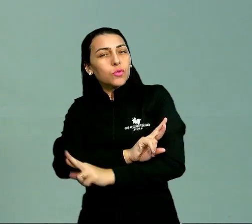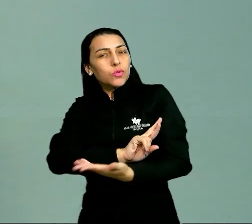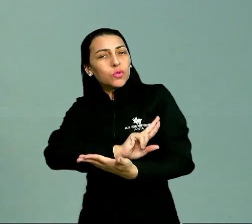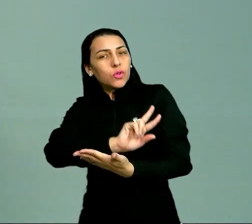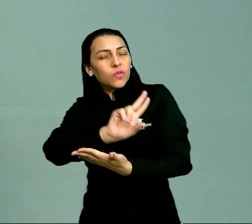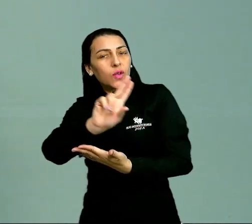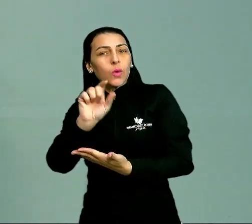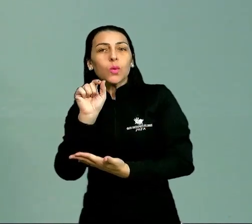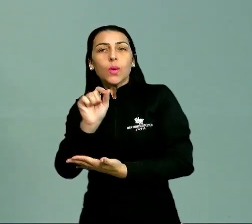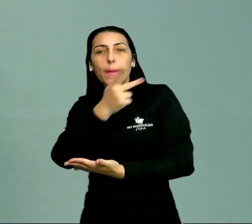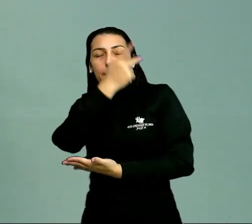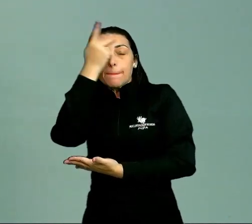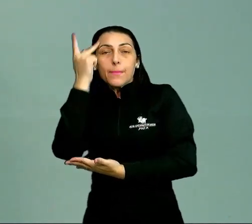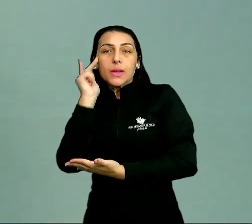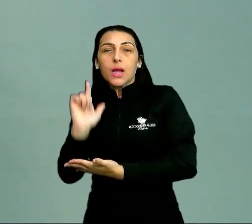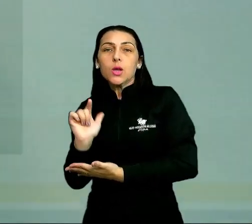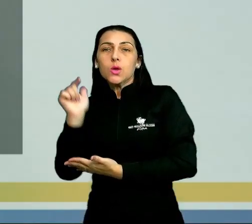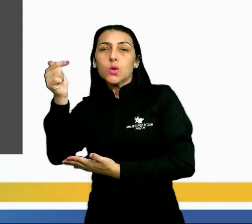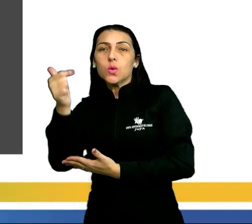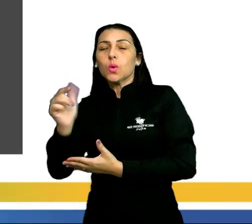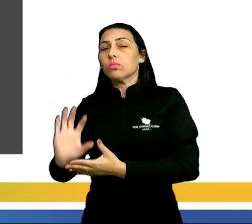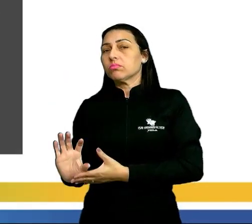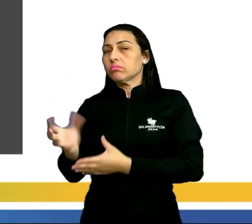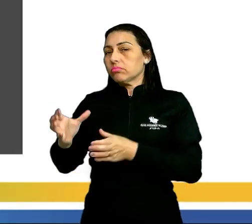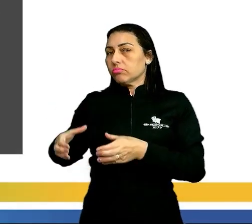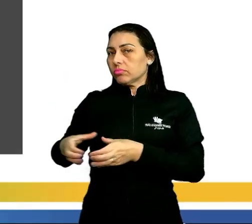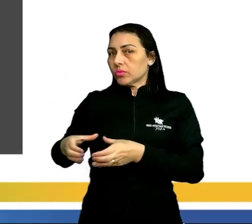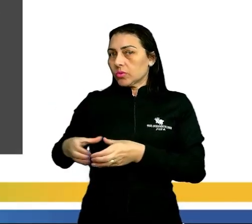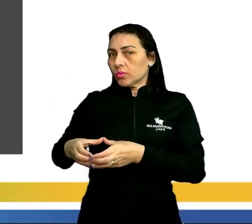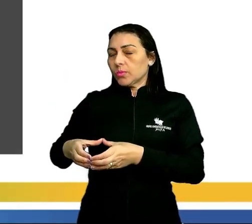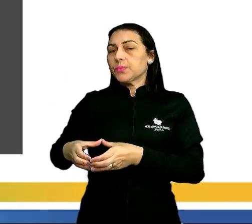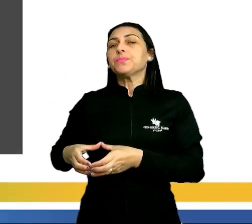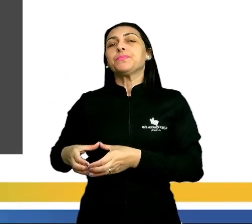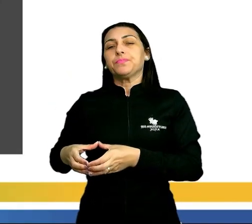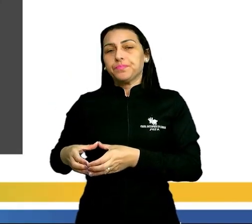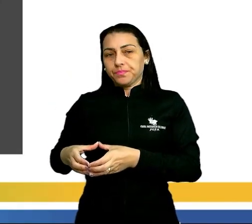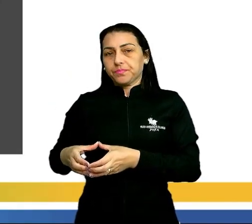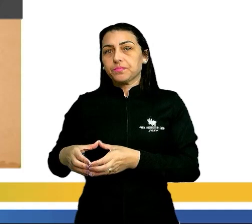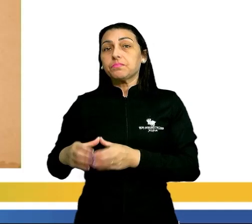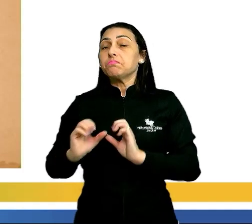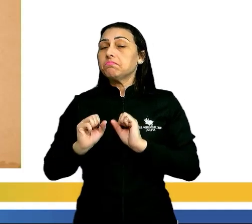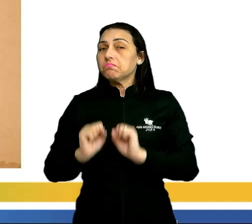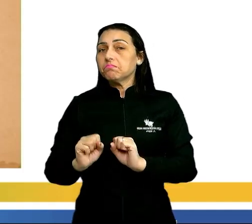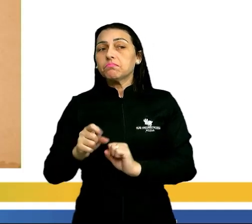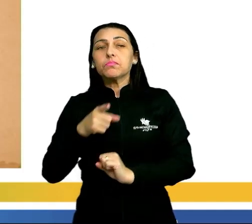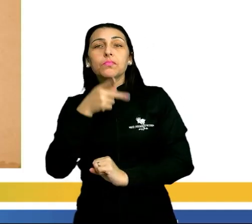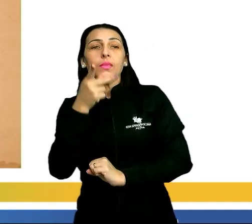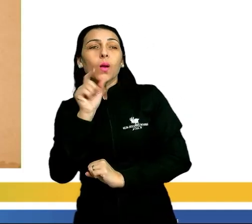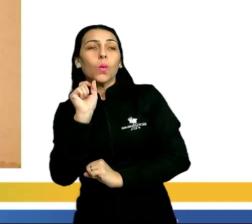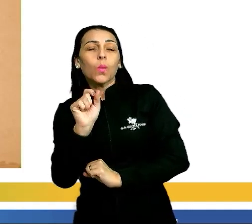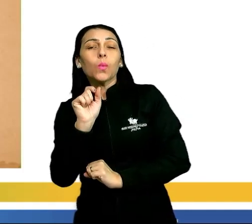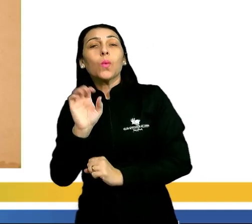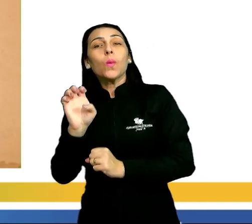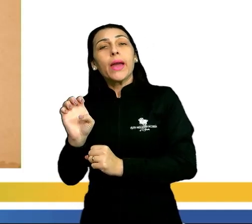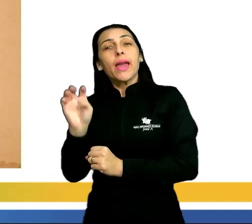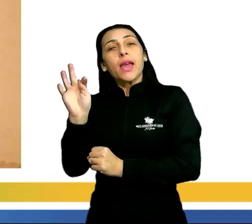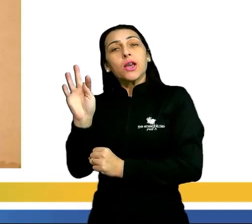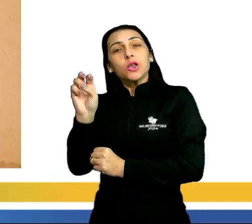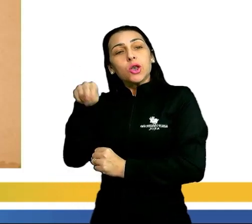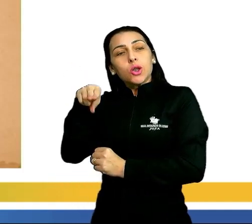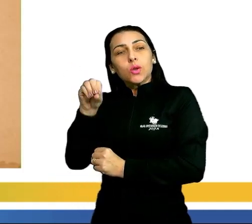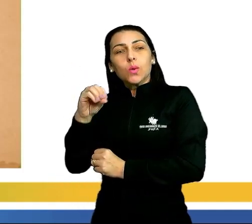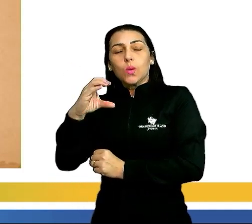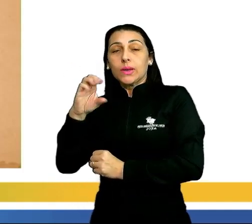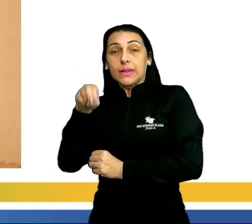diferenciada daquele que está em outra situação. Então, nesse aspecto, nós podemos dizer o seguinte, que o